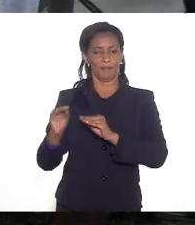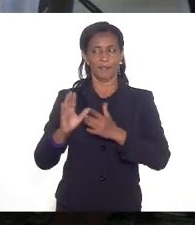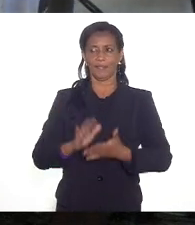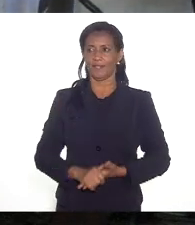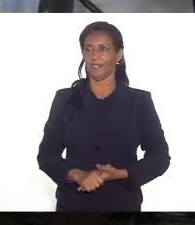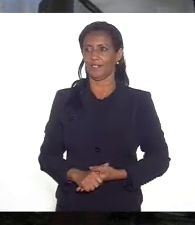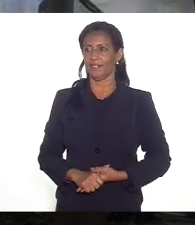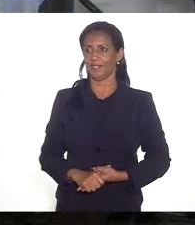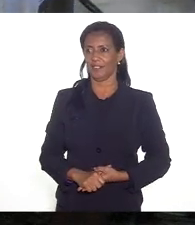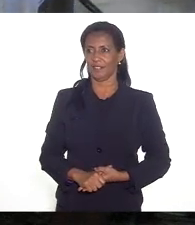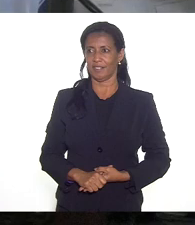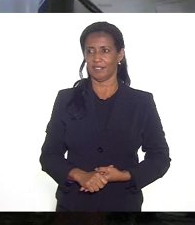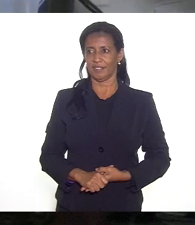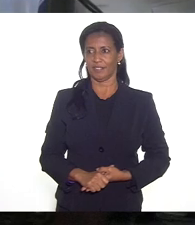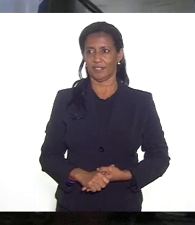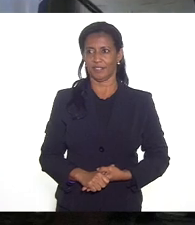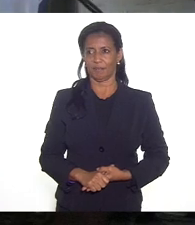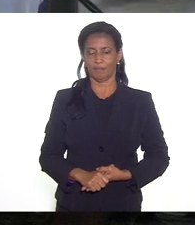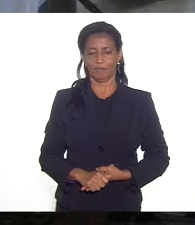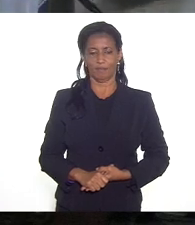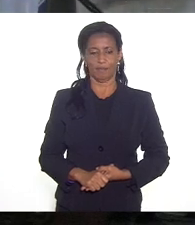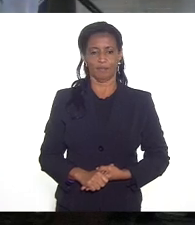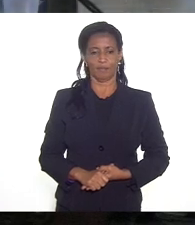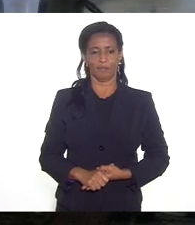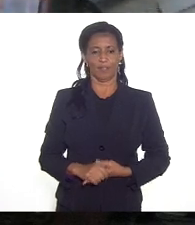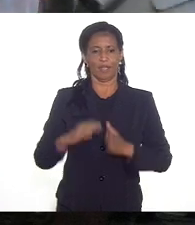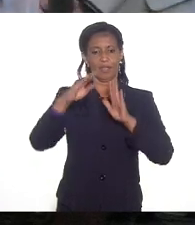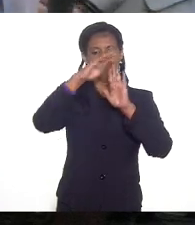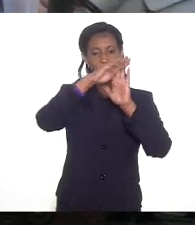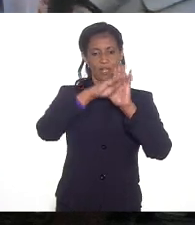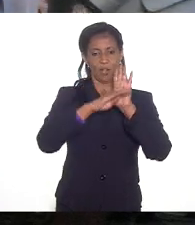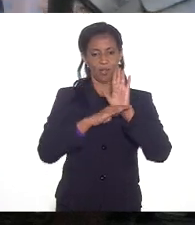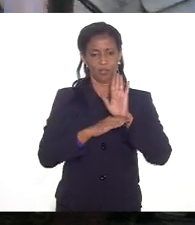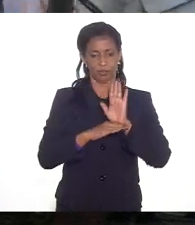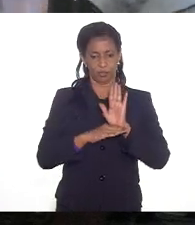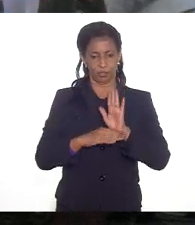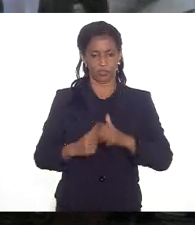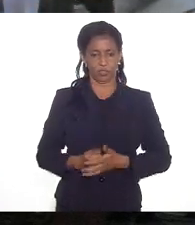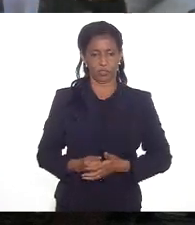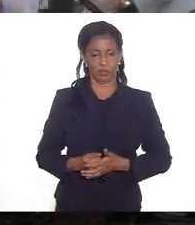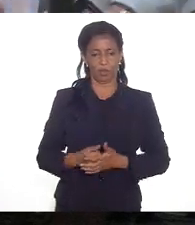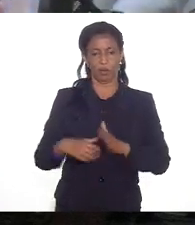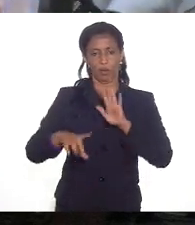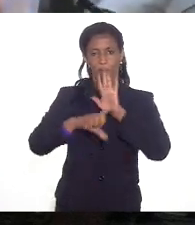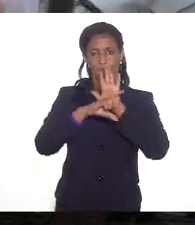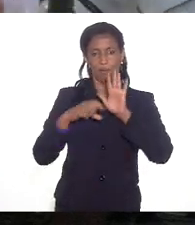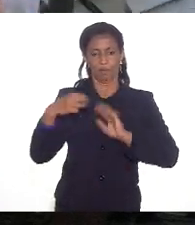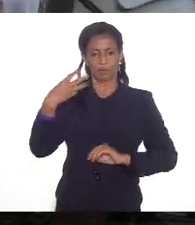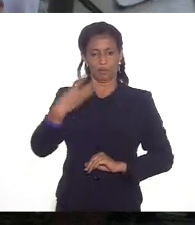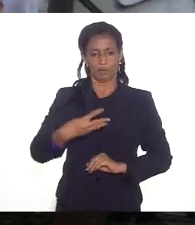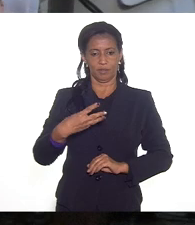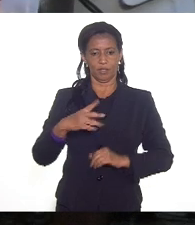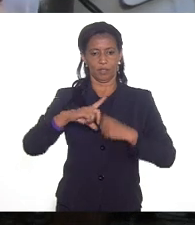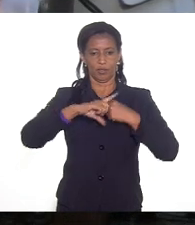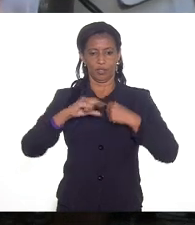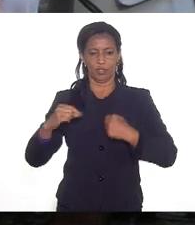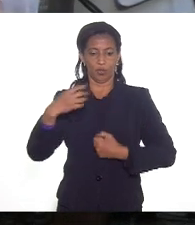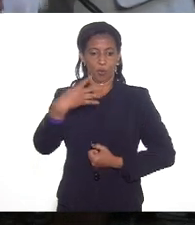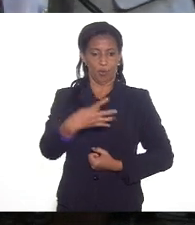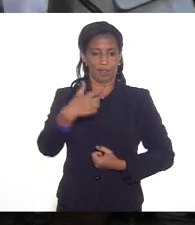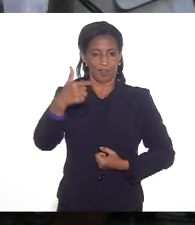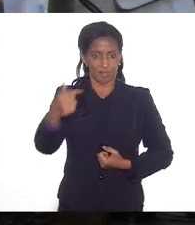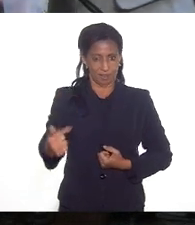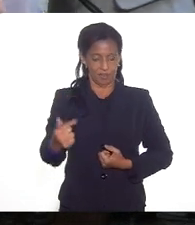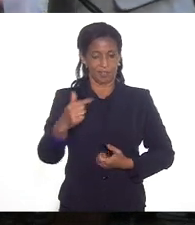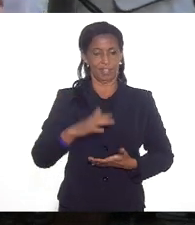com voto pela distensão do novo fluido na ordem do dia de acordo com pago terceiro quarto de 47 o